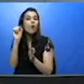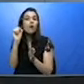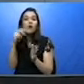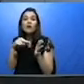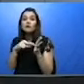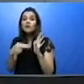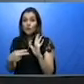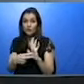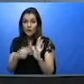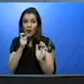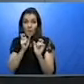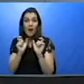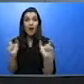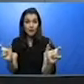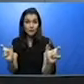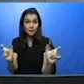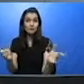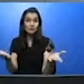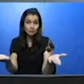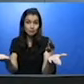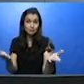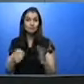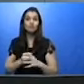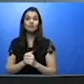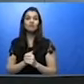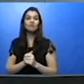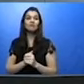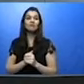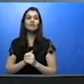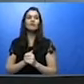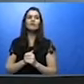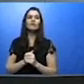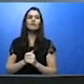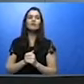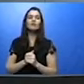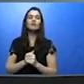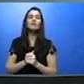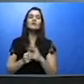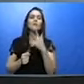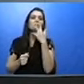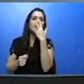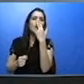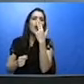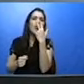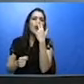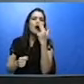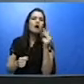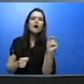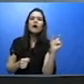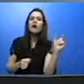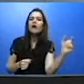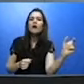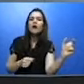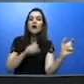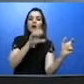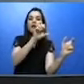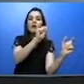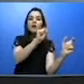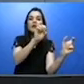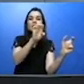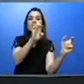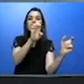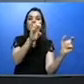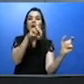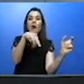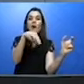que significa essas palavrinhas, tá? Então, vamos lá. Semelhança. Semelhança, crianças,